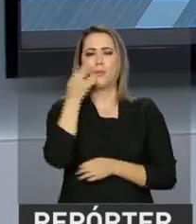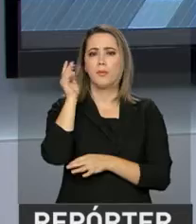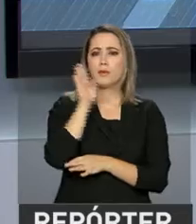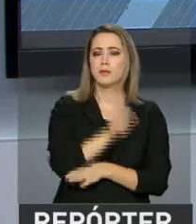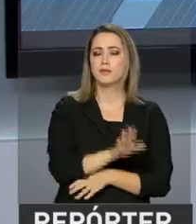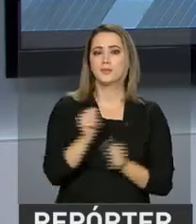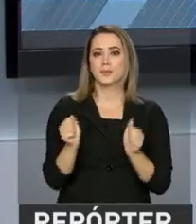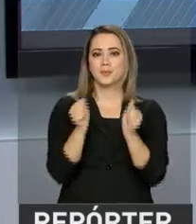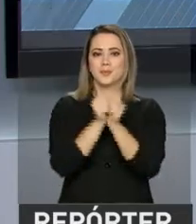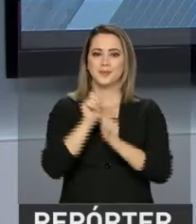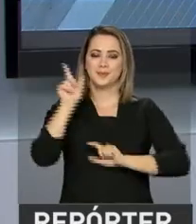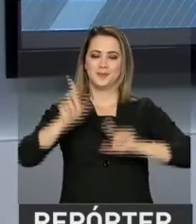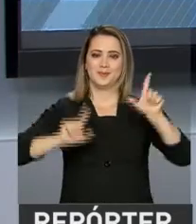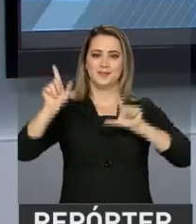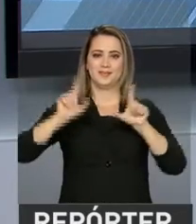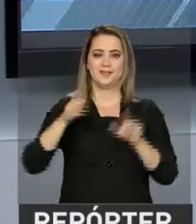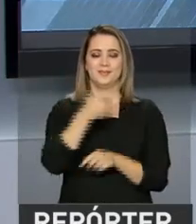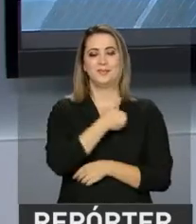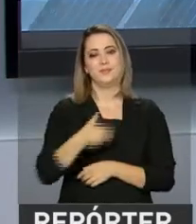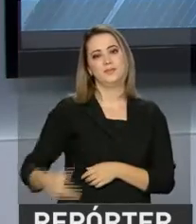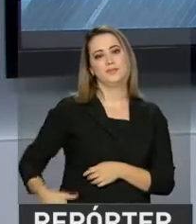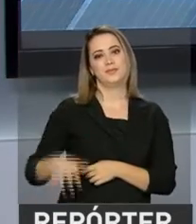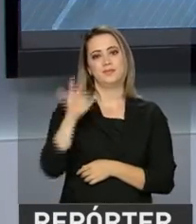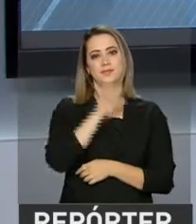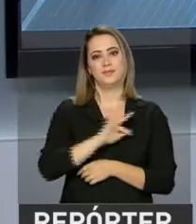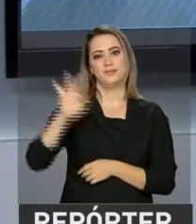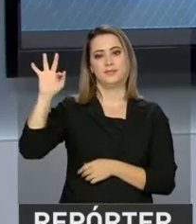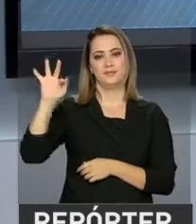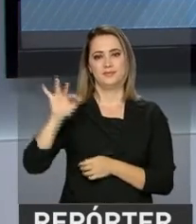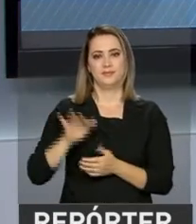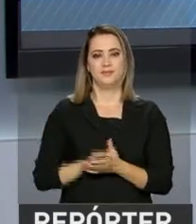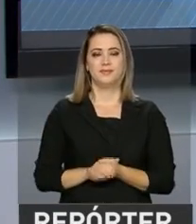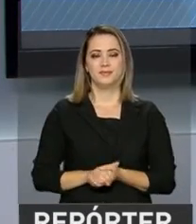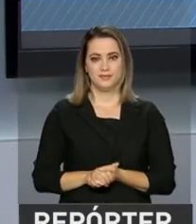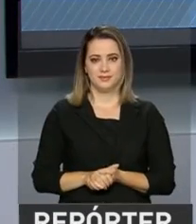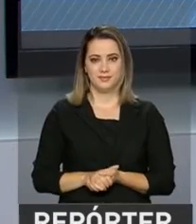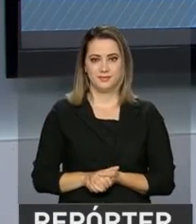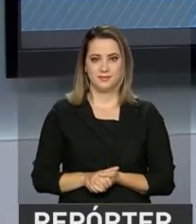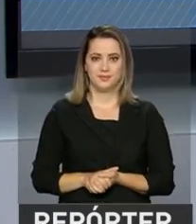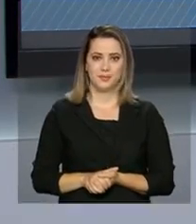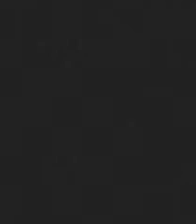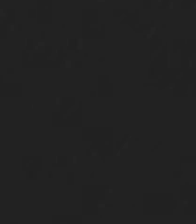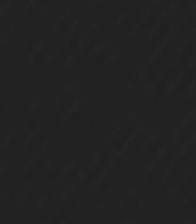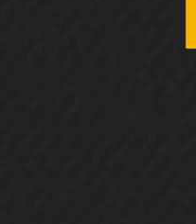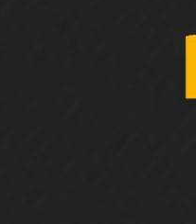boa tarde pra você continue com a gente aqui na nbr a tv do governo federal